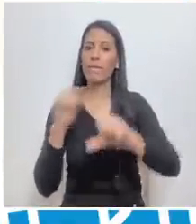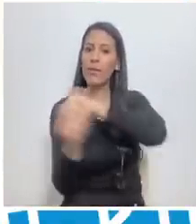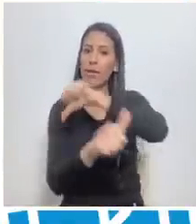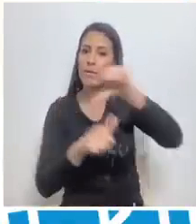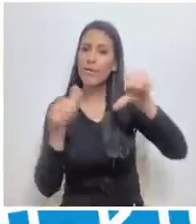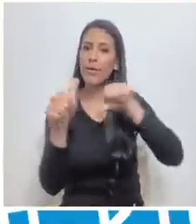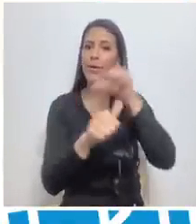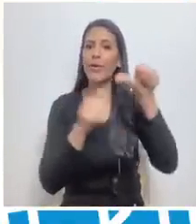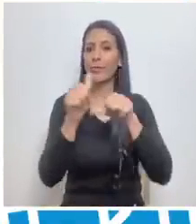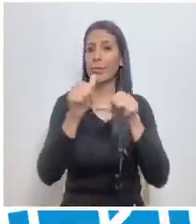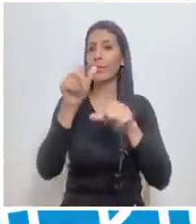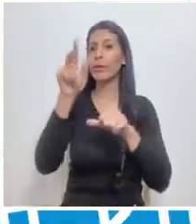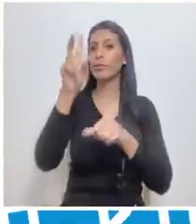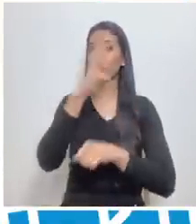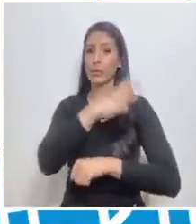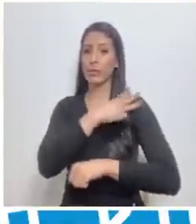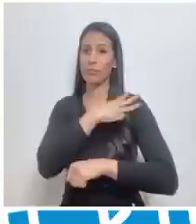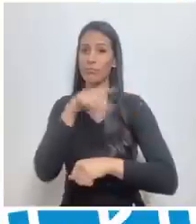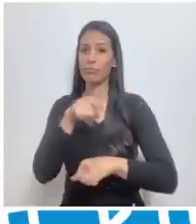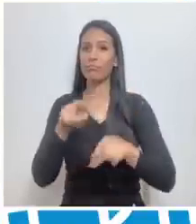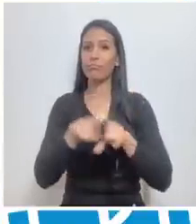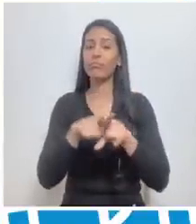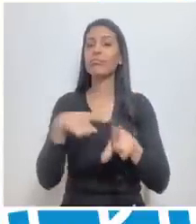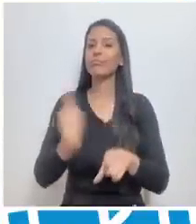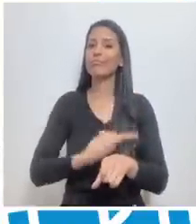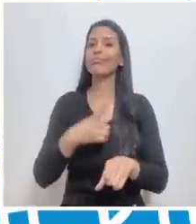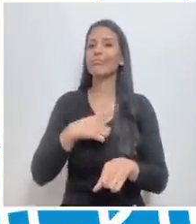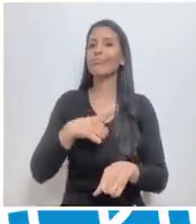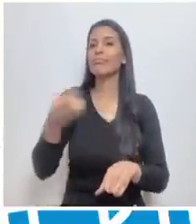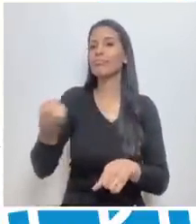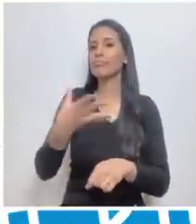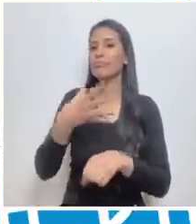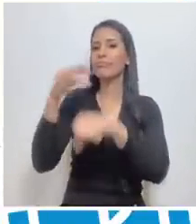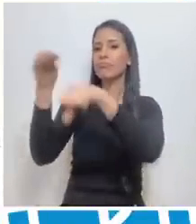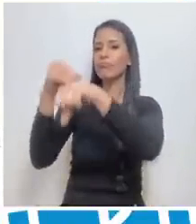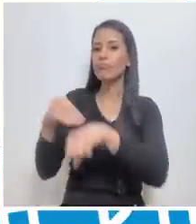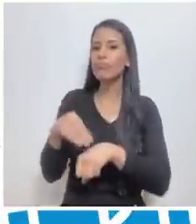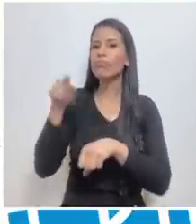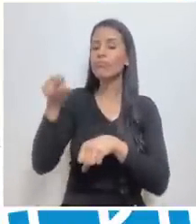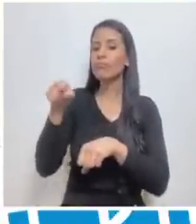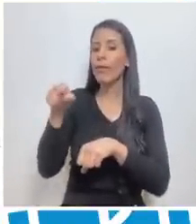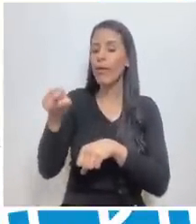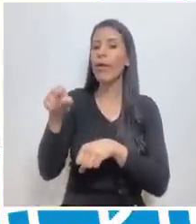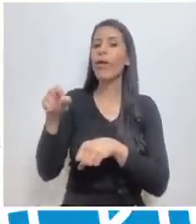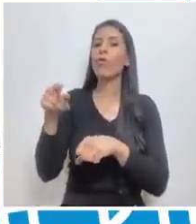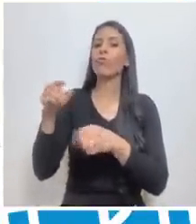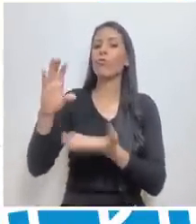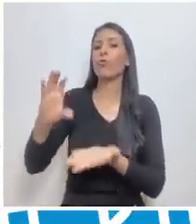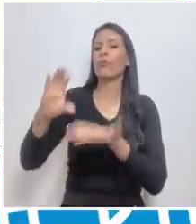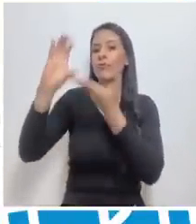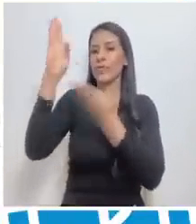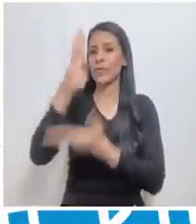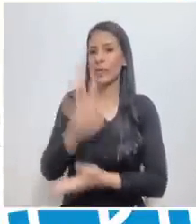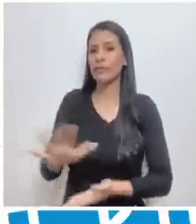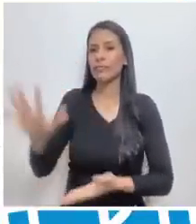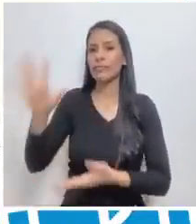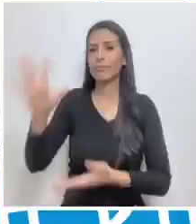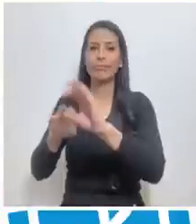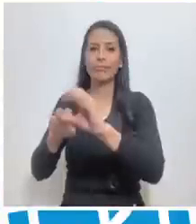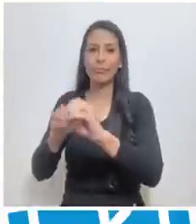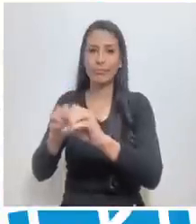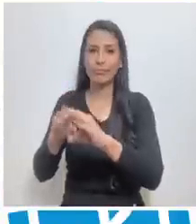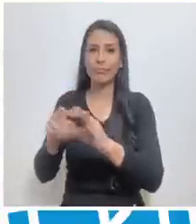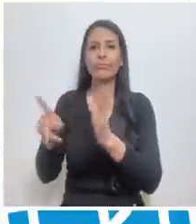também novos documentos do Conselho Nacional de Educação de orientação para formação de professor. Professores, sim.